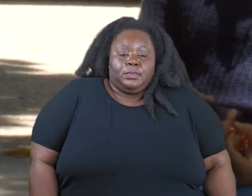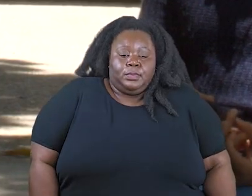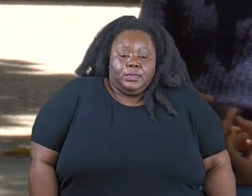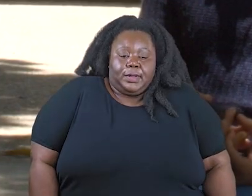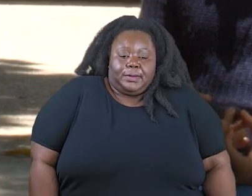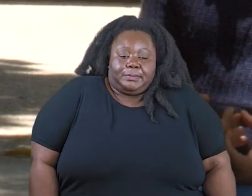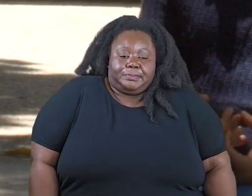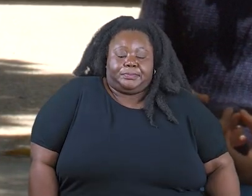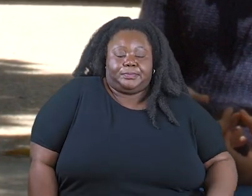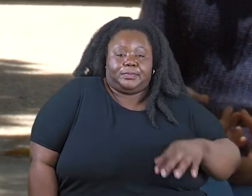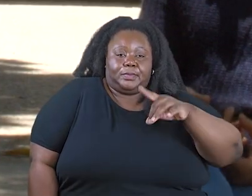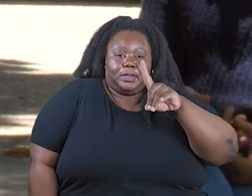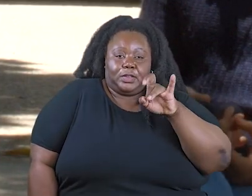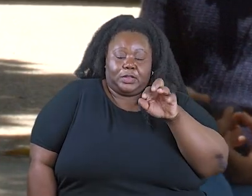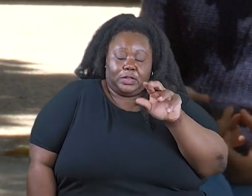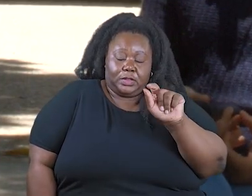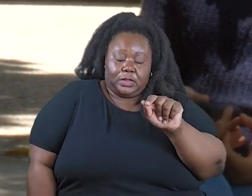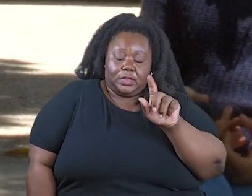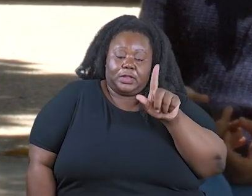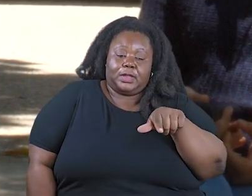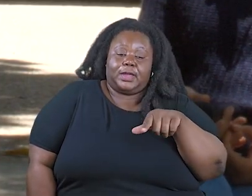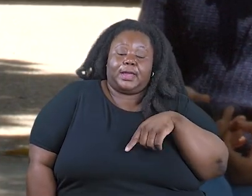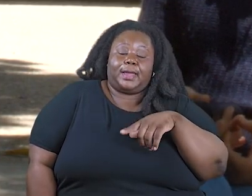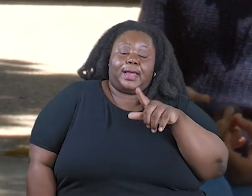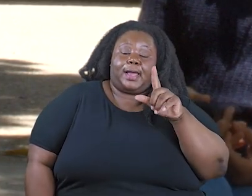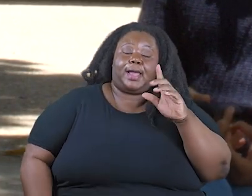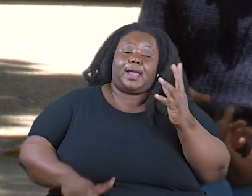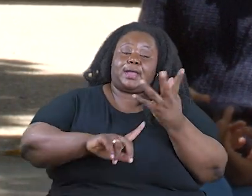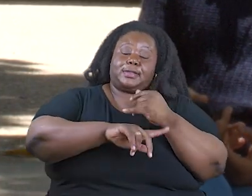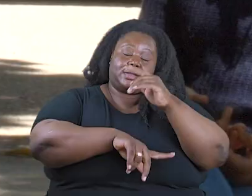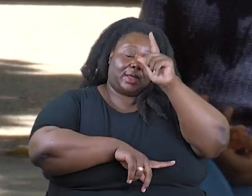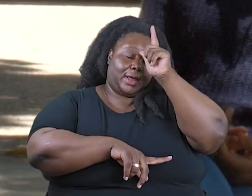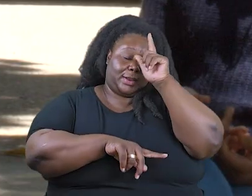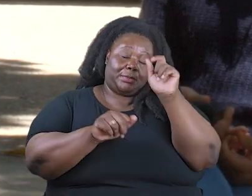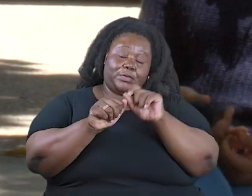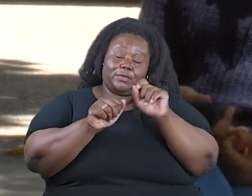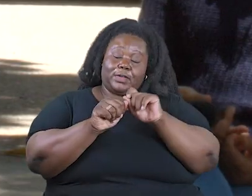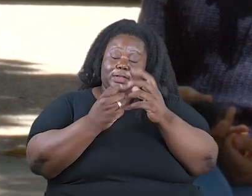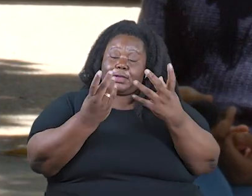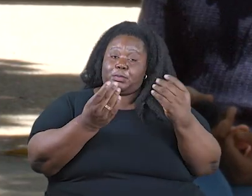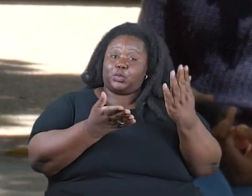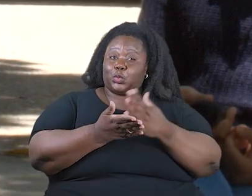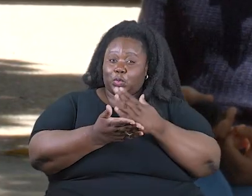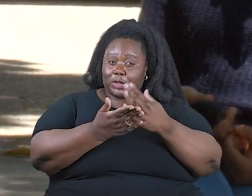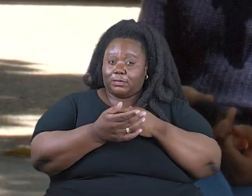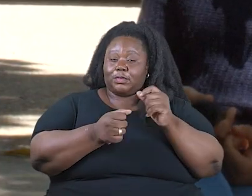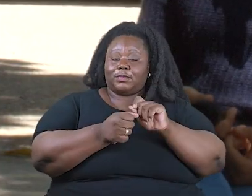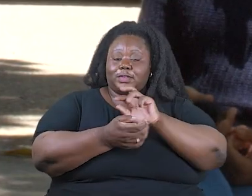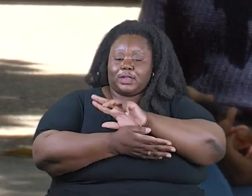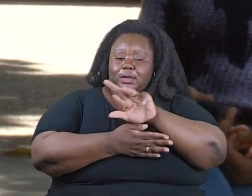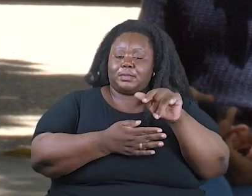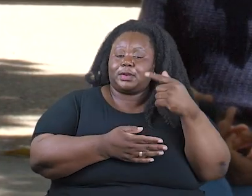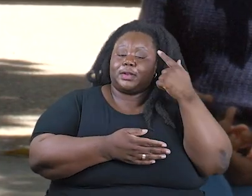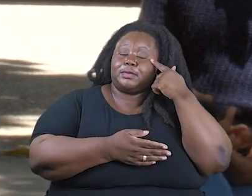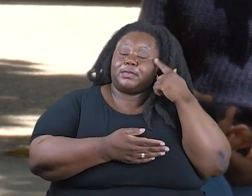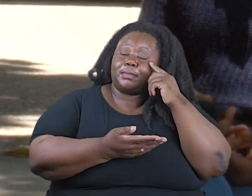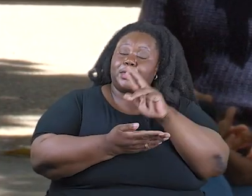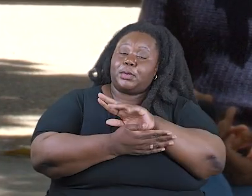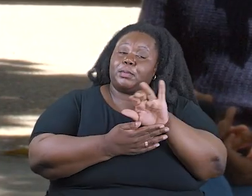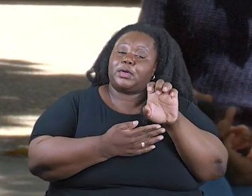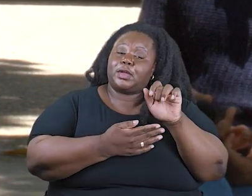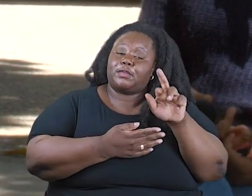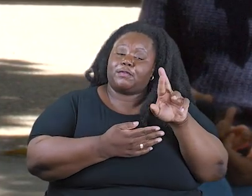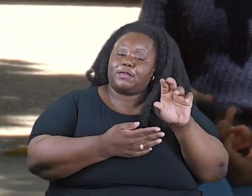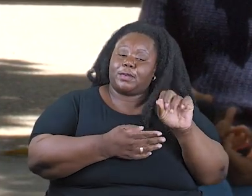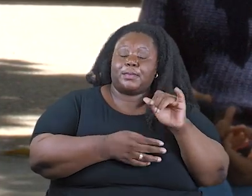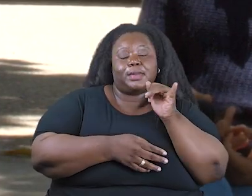Roth é um artista alemão que ele fazia muito livro de artista e fazia múltiplos. Ele vai pensar um múltiplo que ele